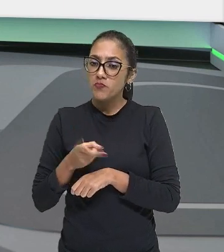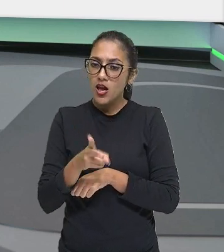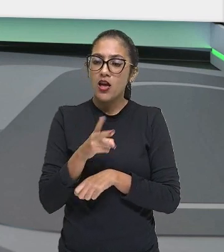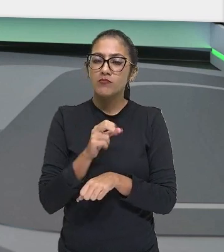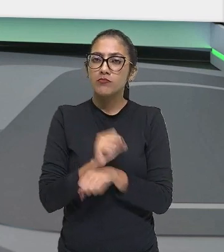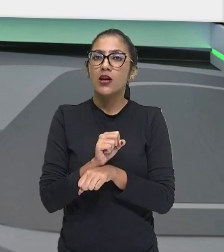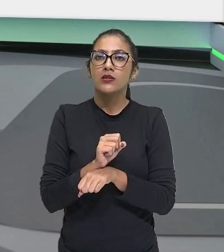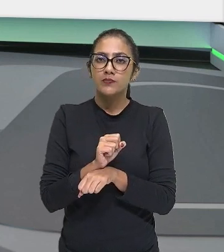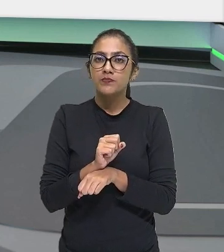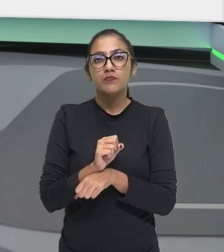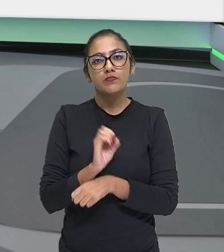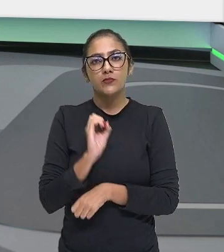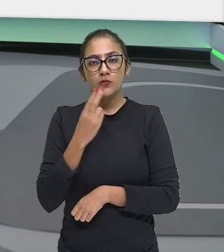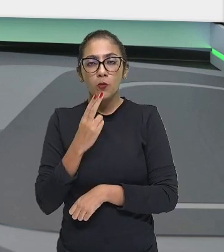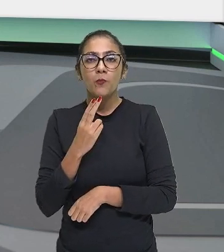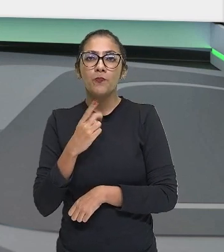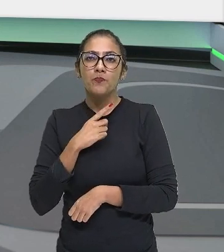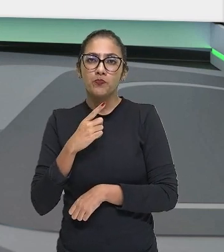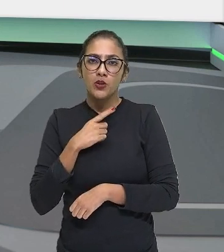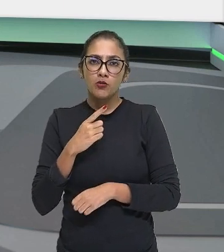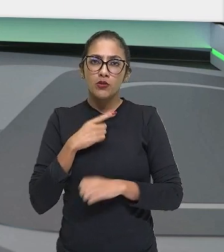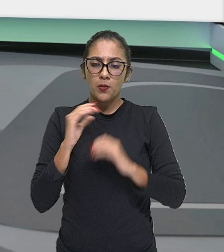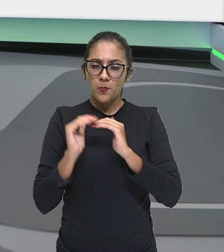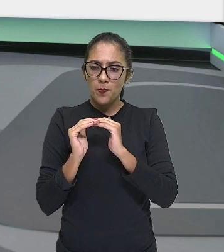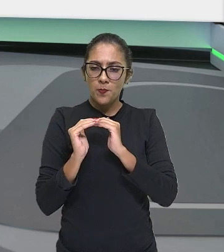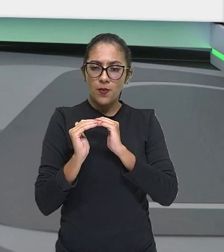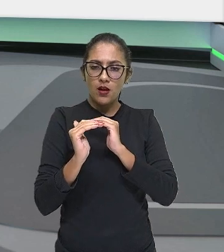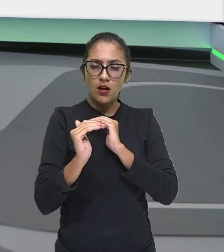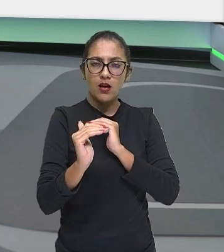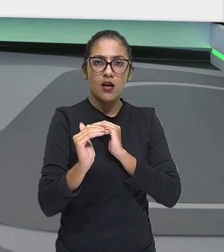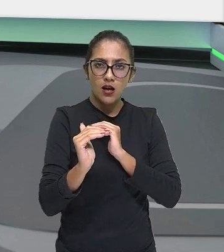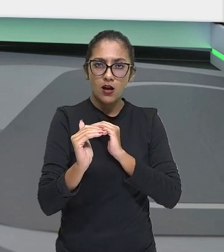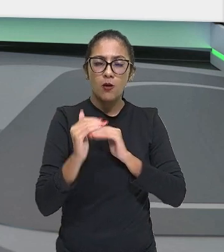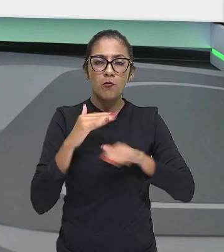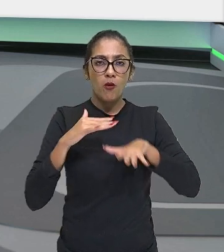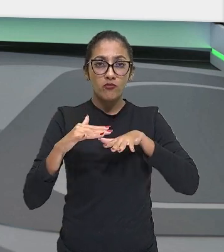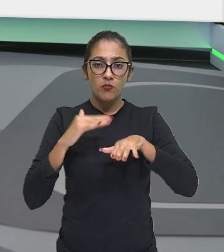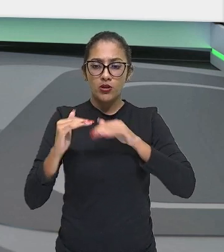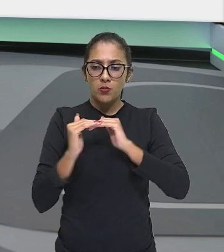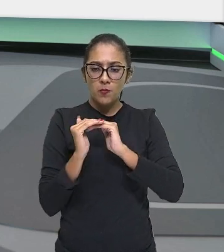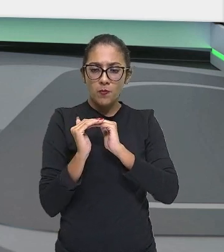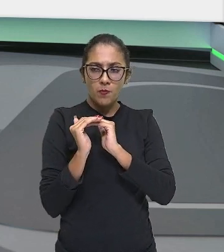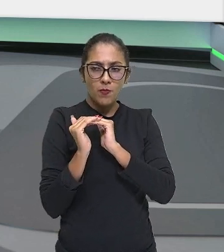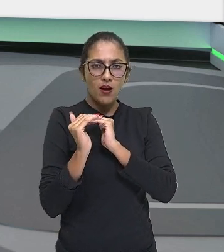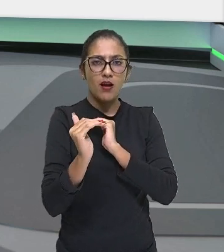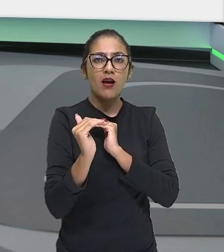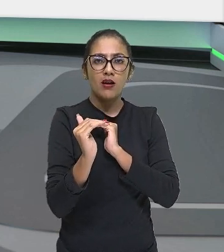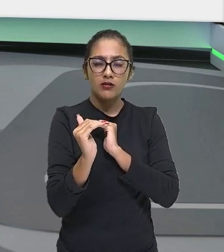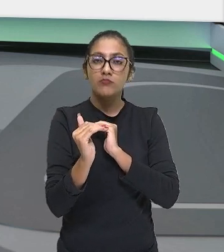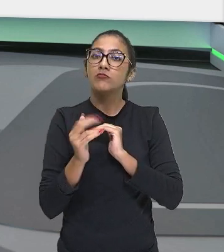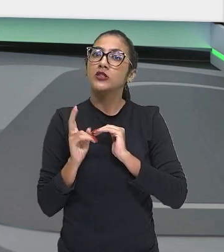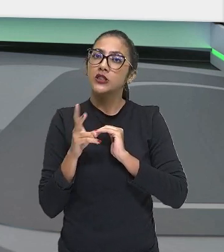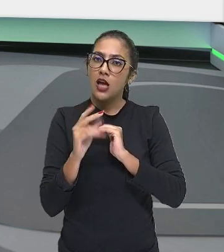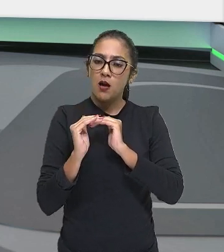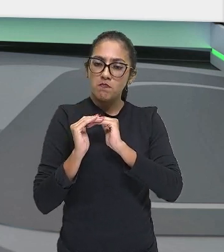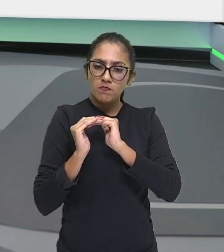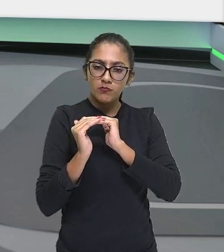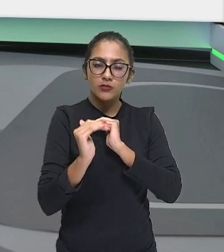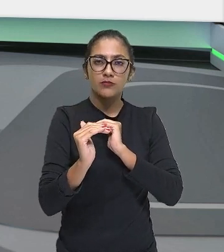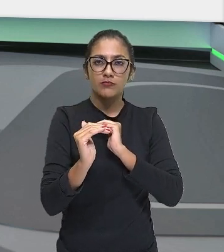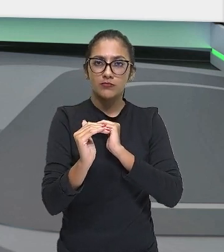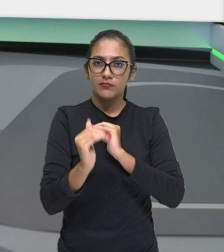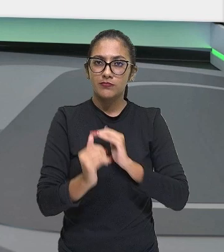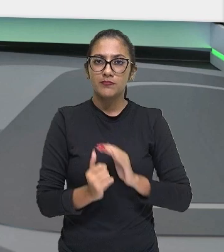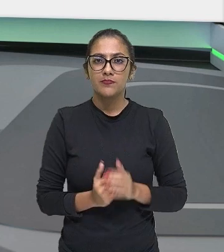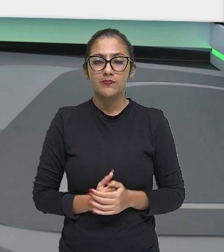eu estou em movimento retilíneo uniforme, eu quero continuar em movimento uniforme.